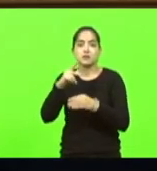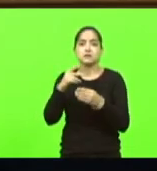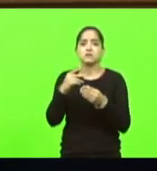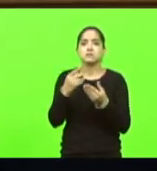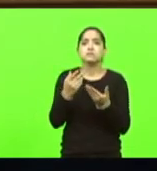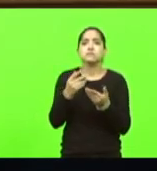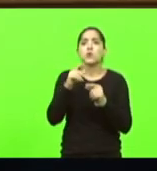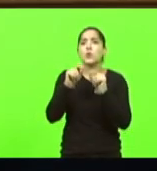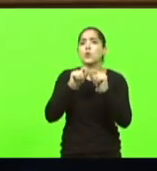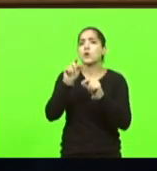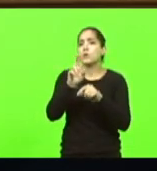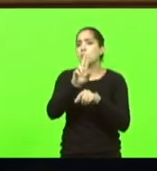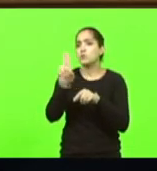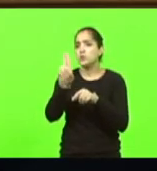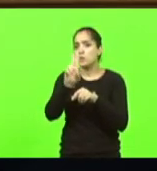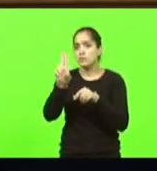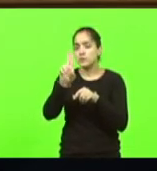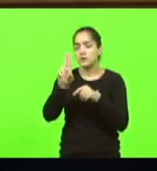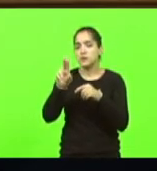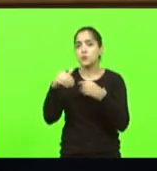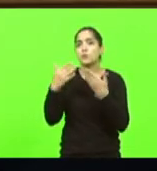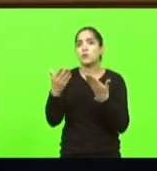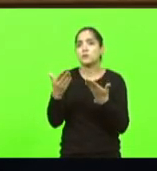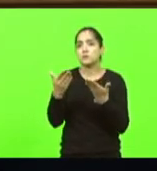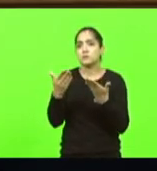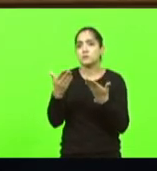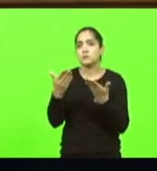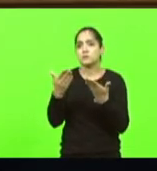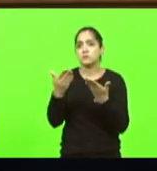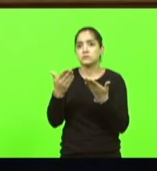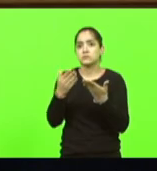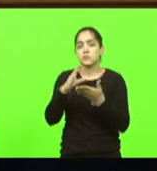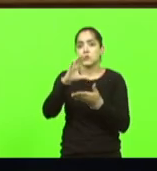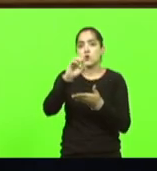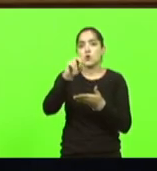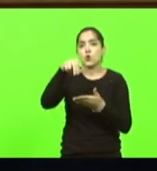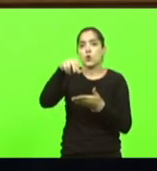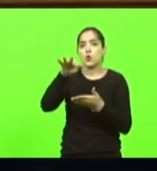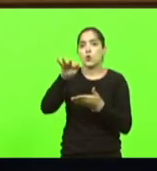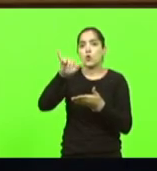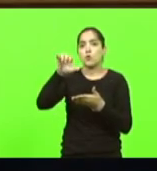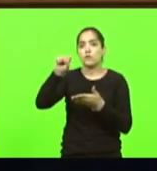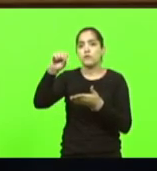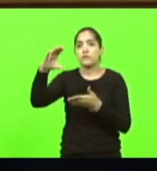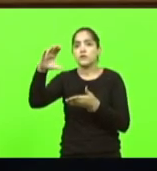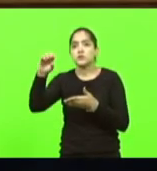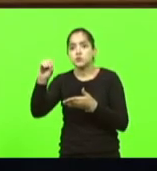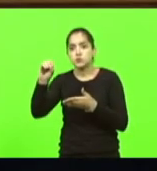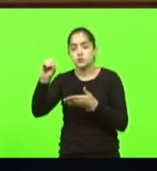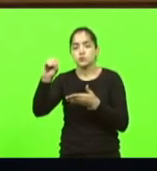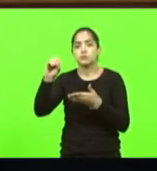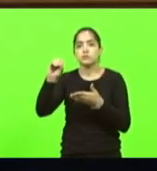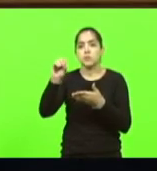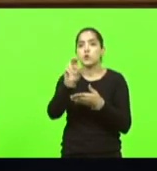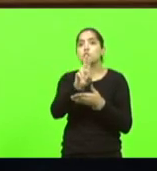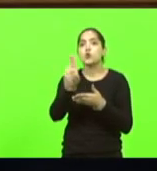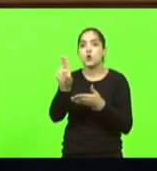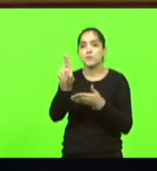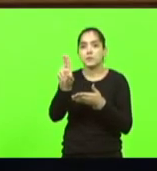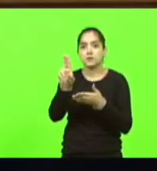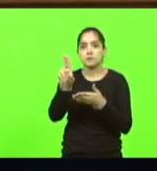só Qual é o nome que se dá a isso com o fisco é o nome que se dá é isso